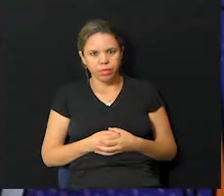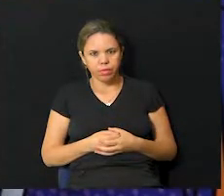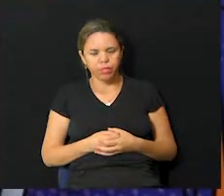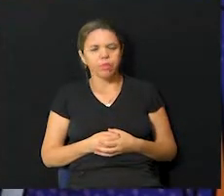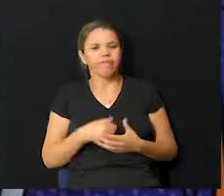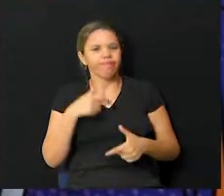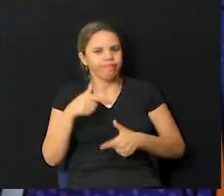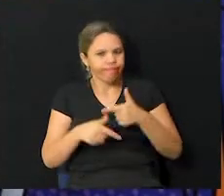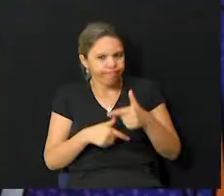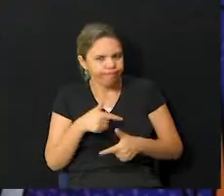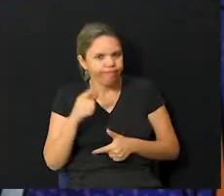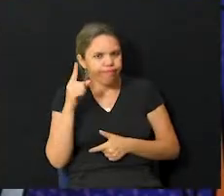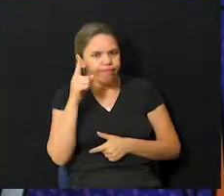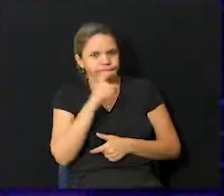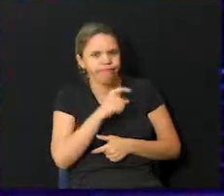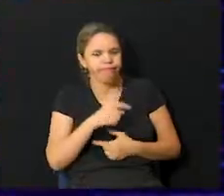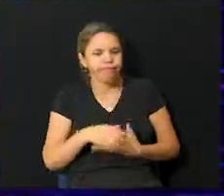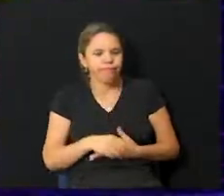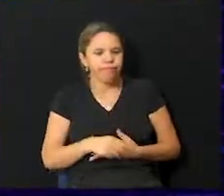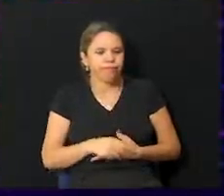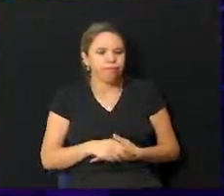bem trabalhoso, viu?